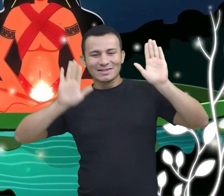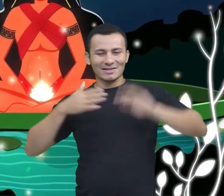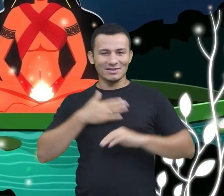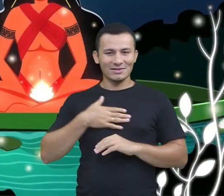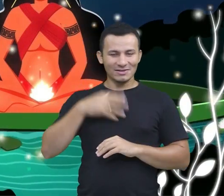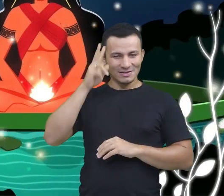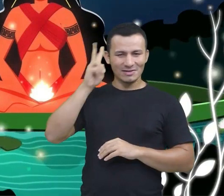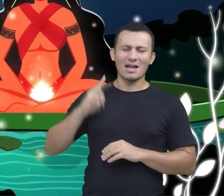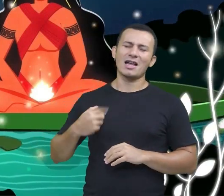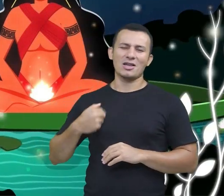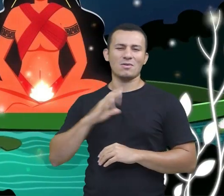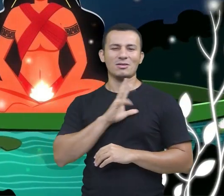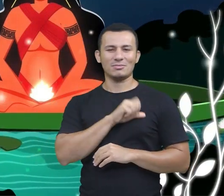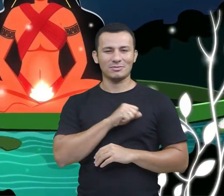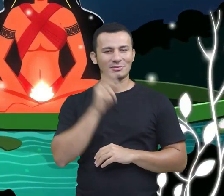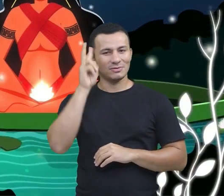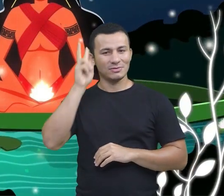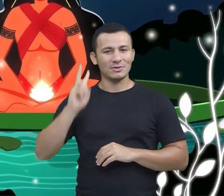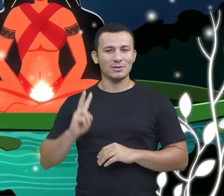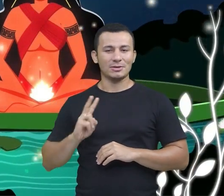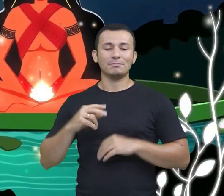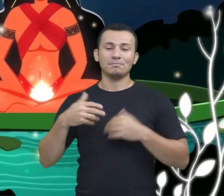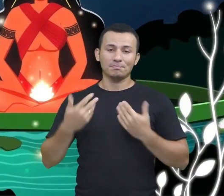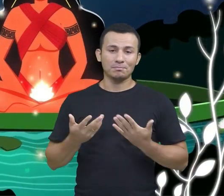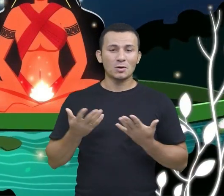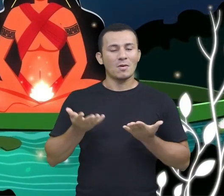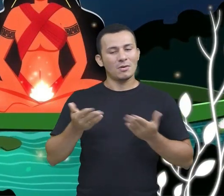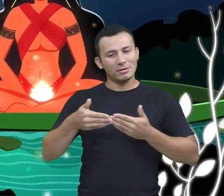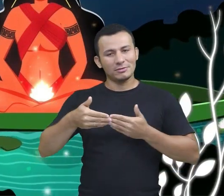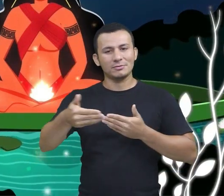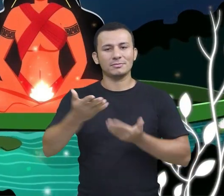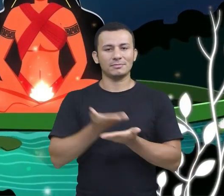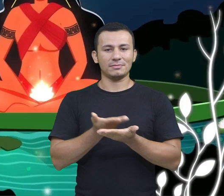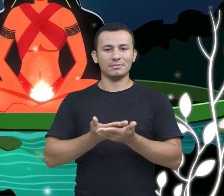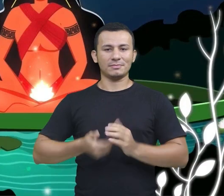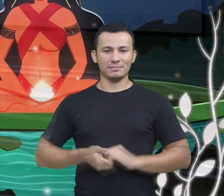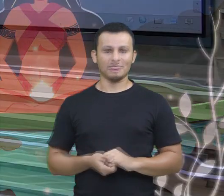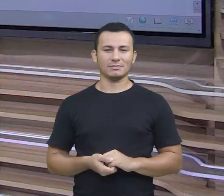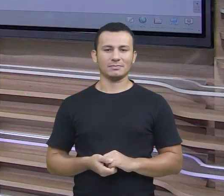eu amei essa história. Muito bem, então vamos continuar nossa aula.